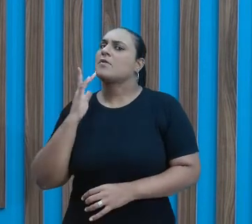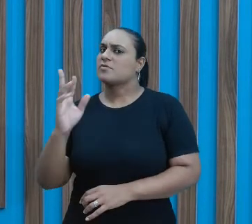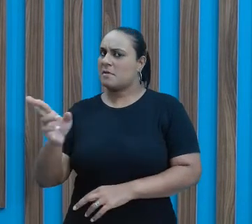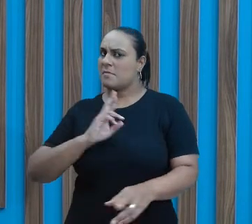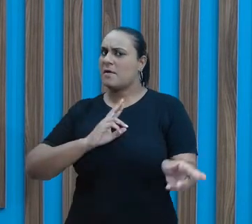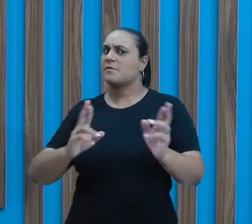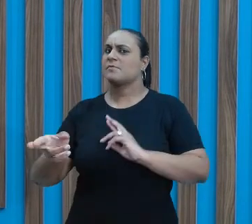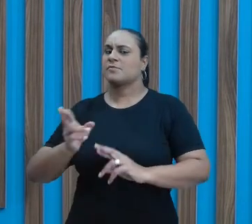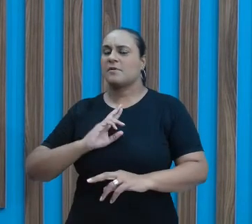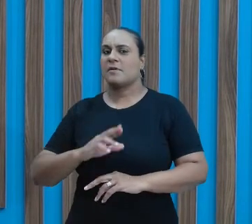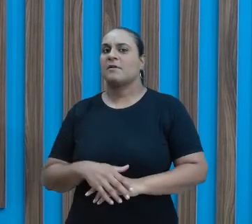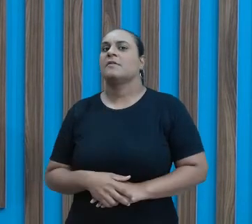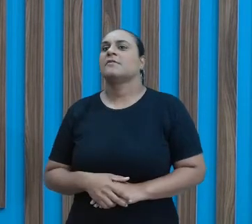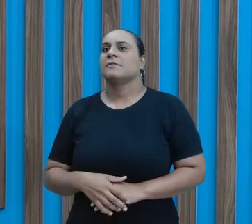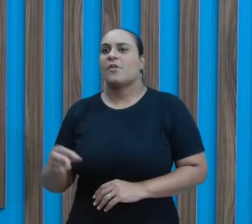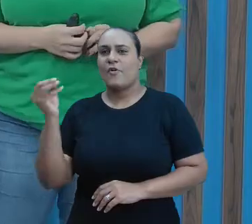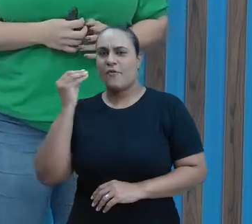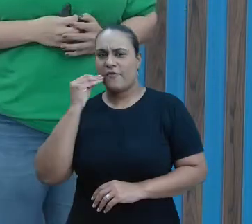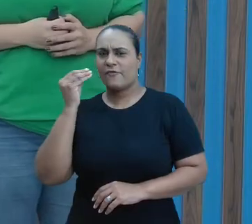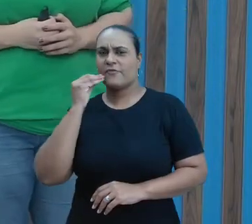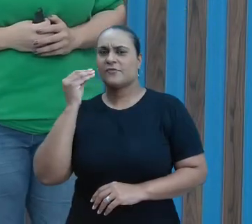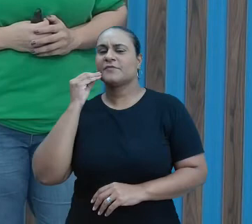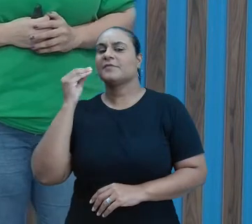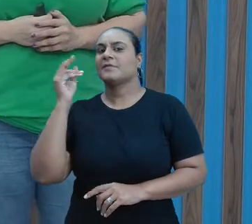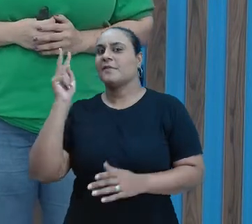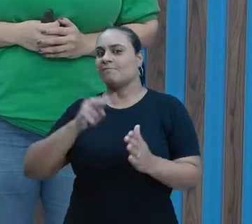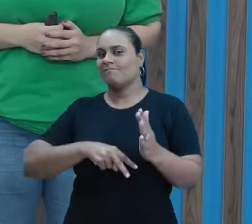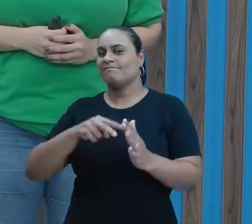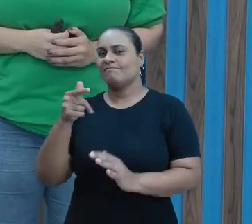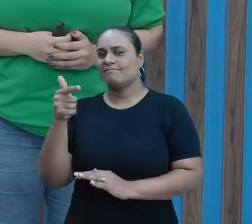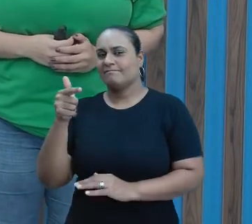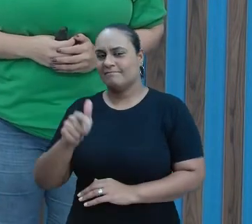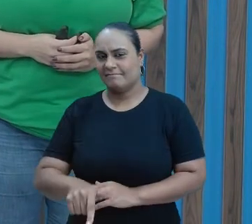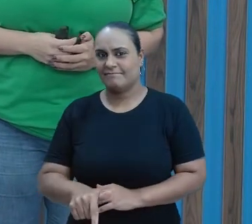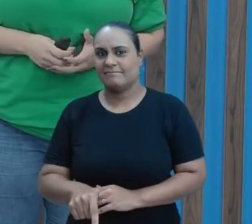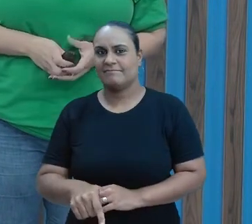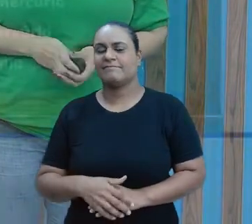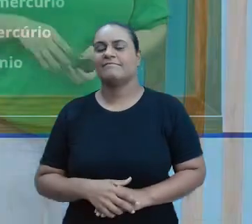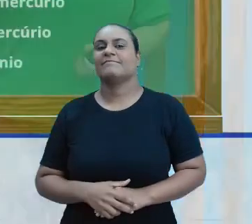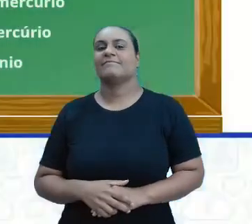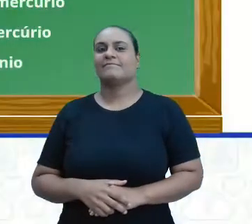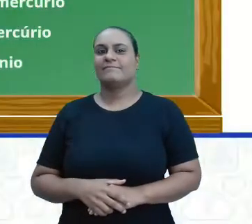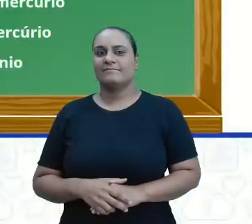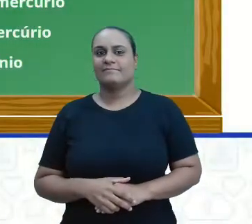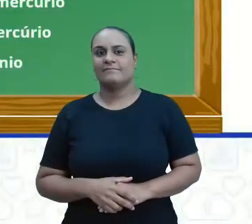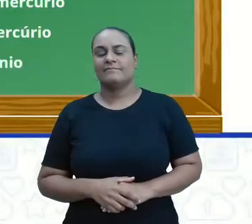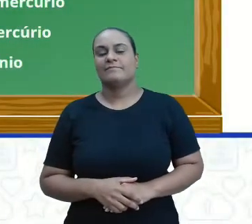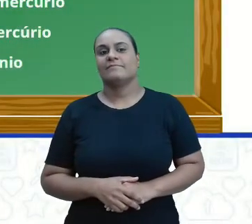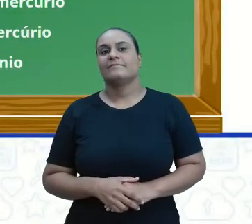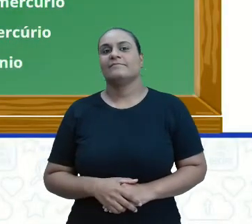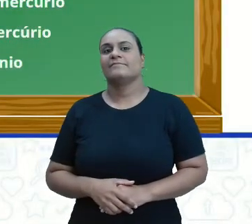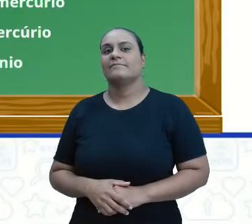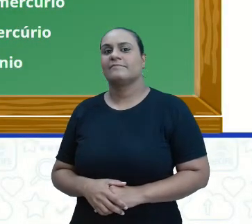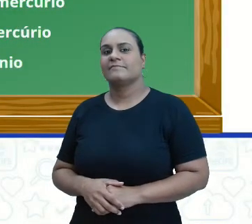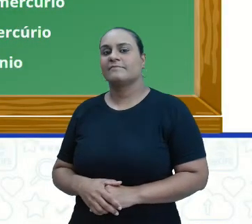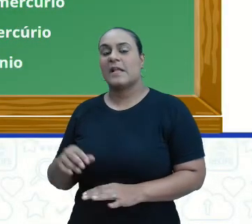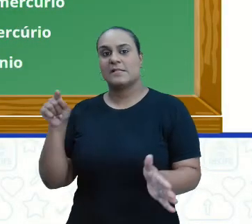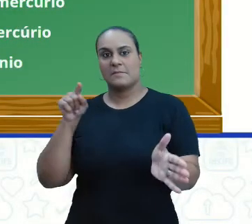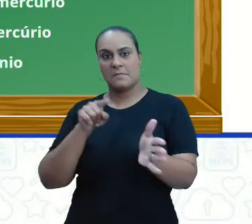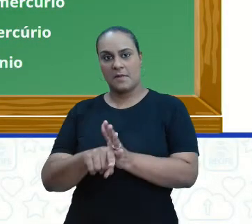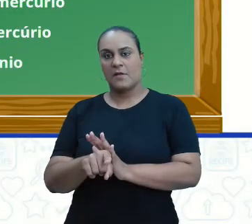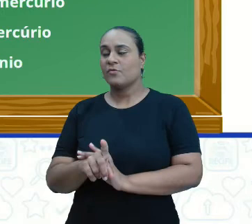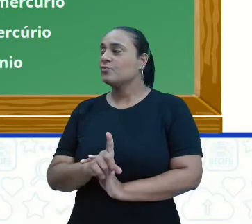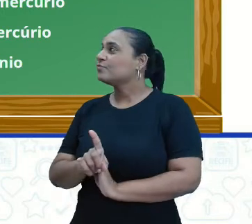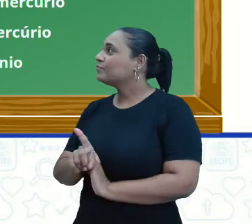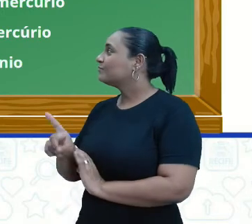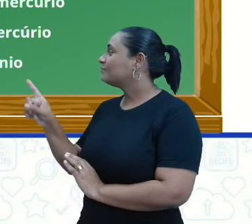gente- arriscar. Eu acho que eu vou tentar ler novamente, né, professora Isabel? Eu vou ler novamente aqui esse enunciado